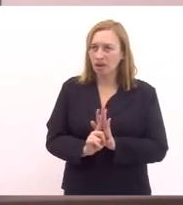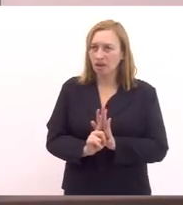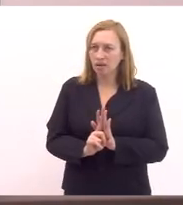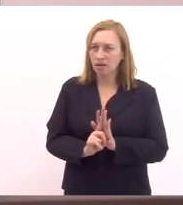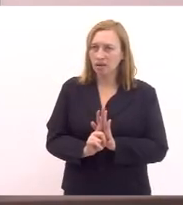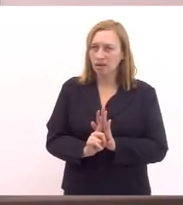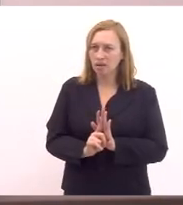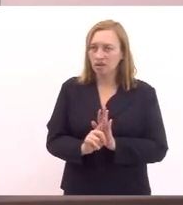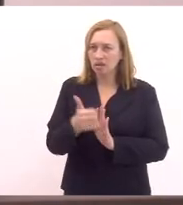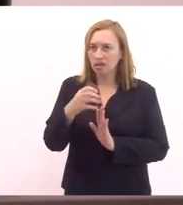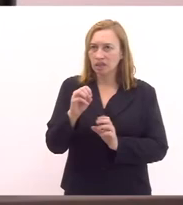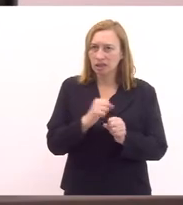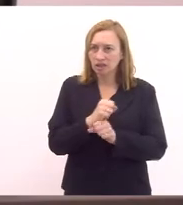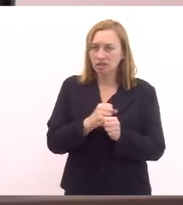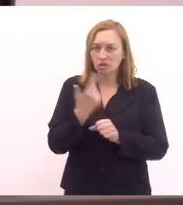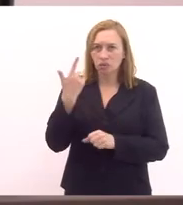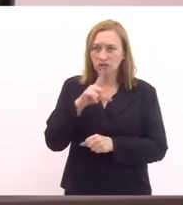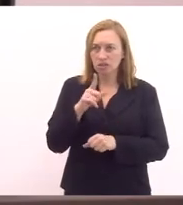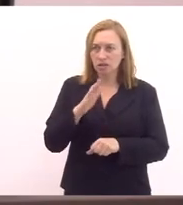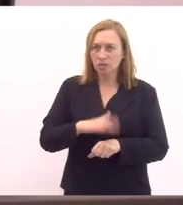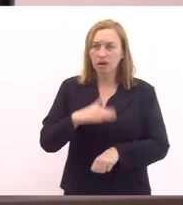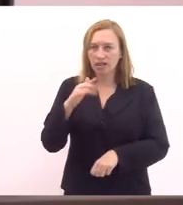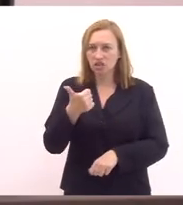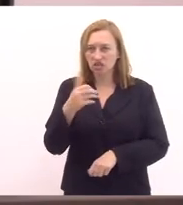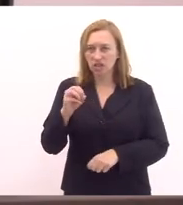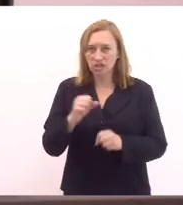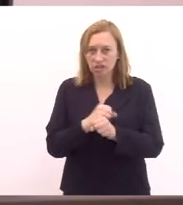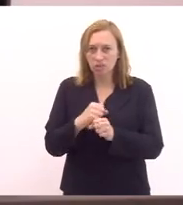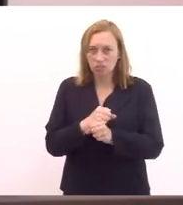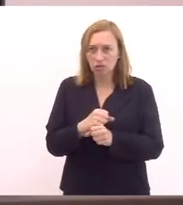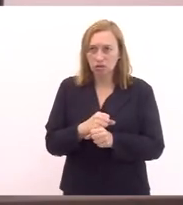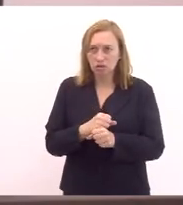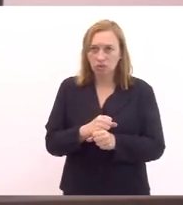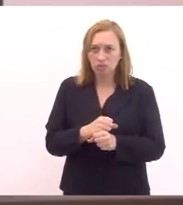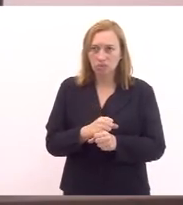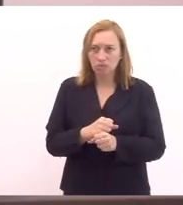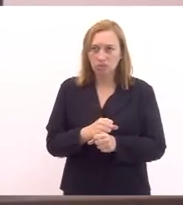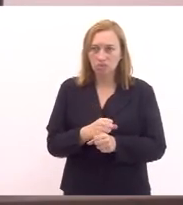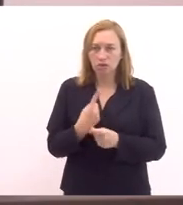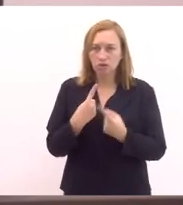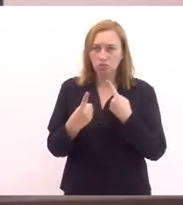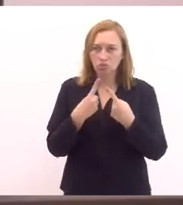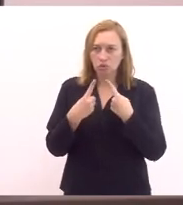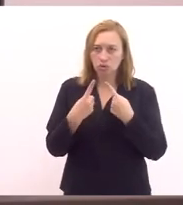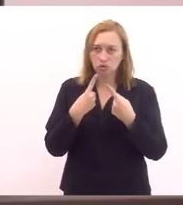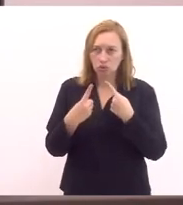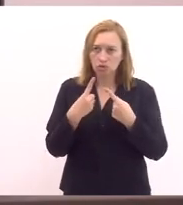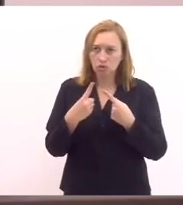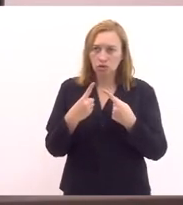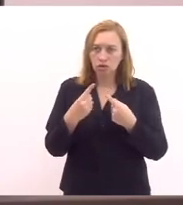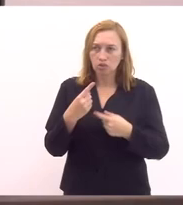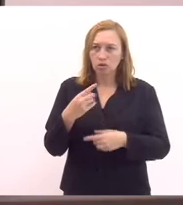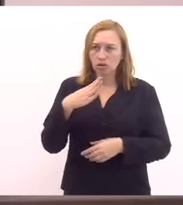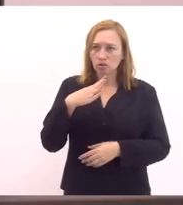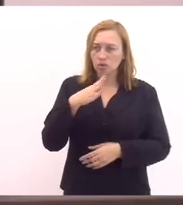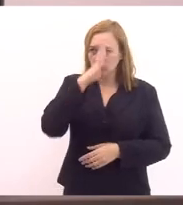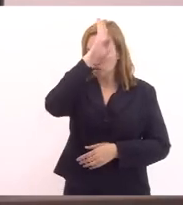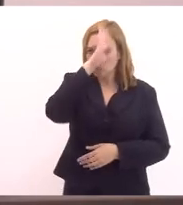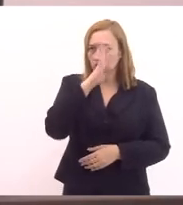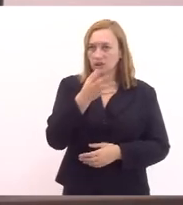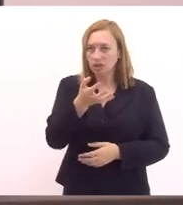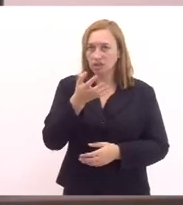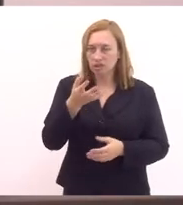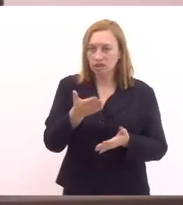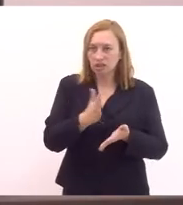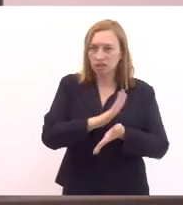era válida por dez anos a gente conseguiu renovar por mais 10 anos na discussão dos bolsonaristas tentaram